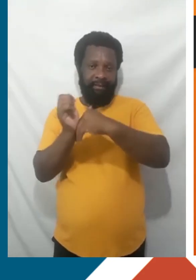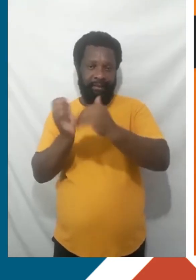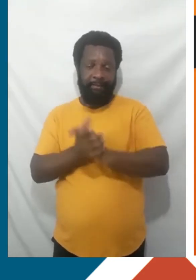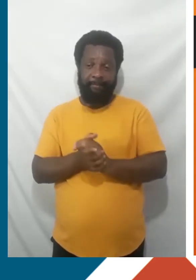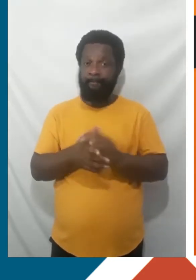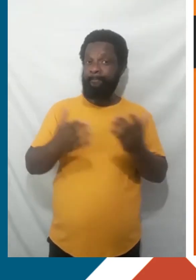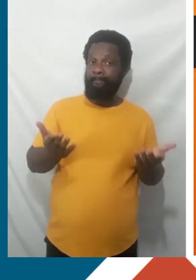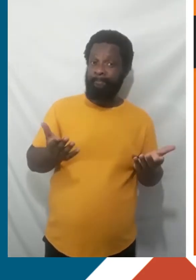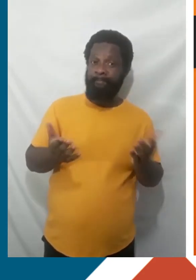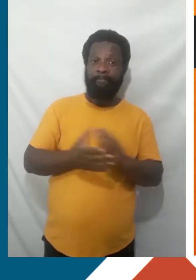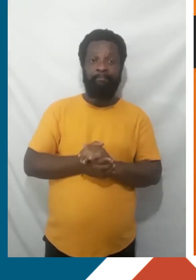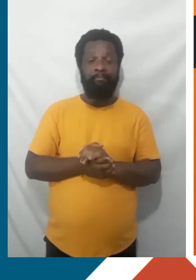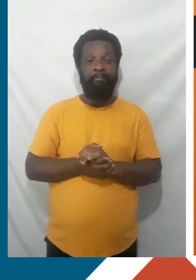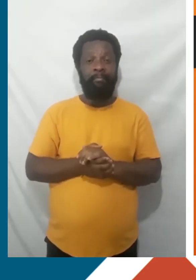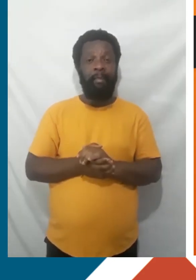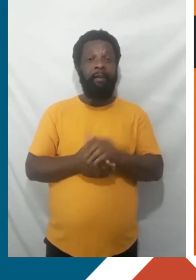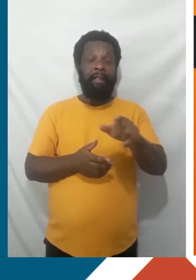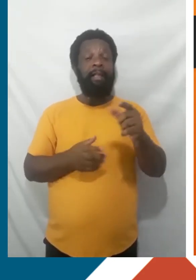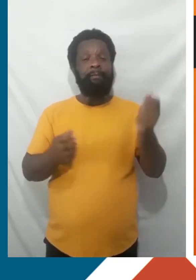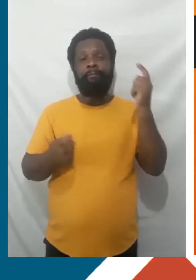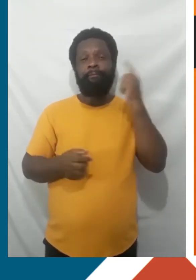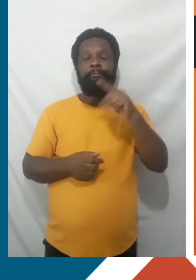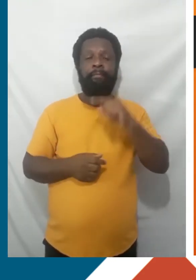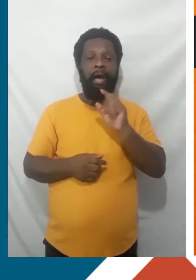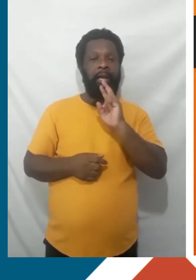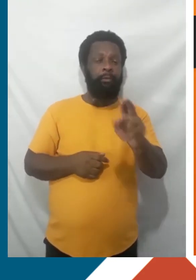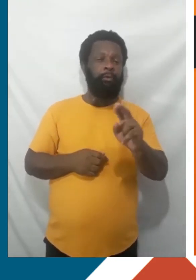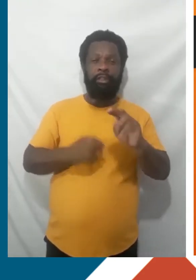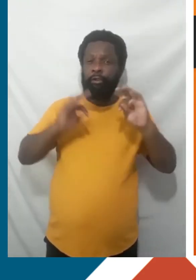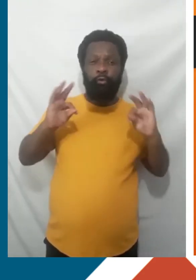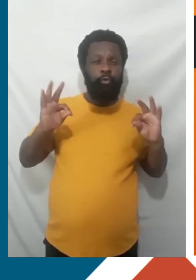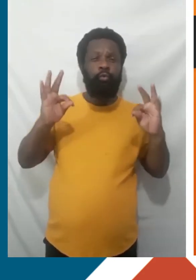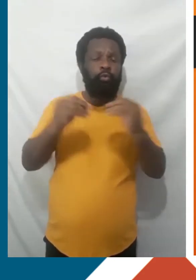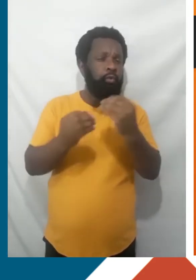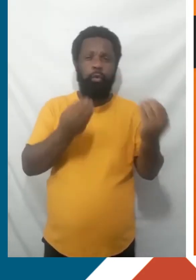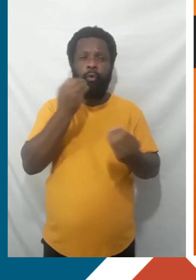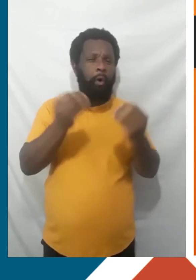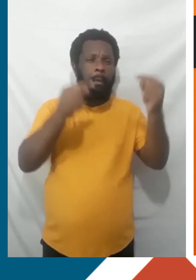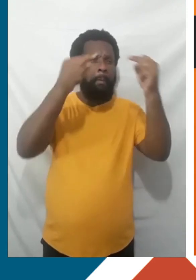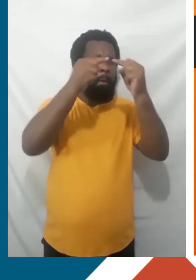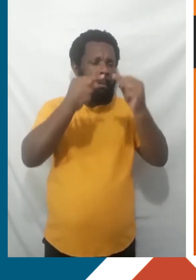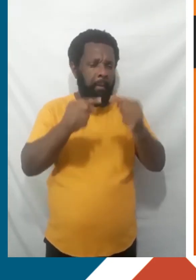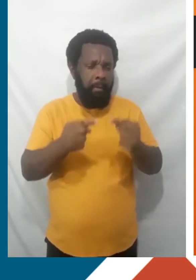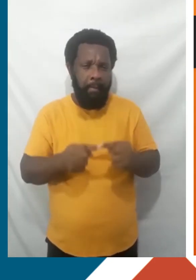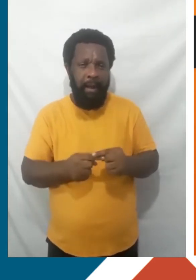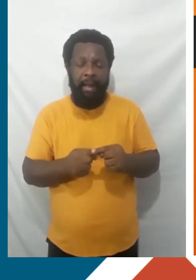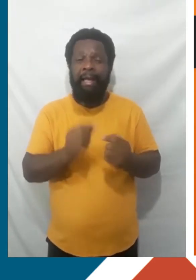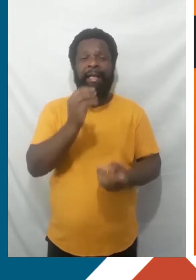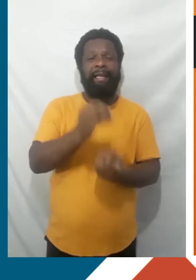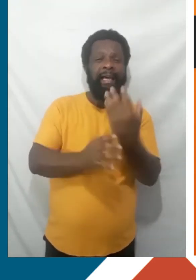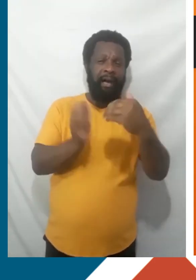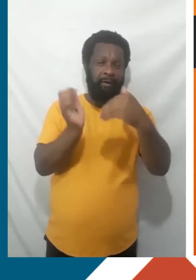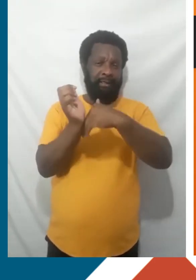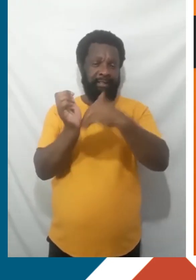senha. Então, para que possamos responder todas as maneiras diferentes de se